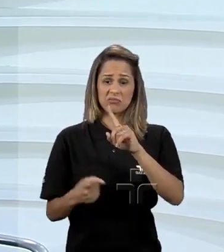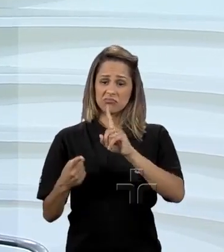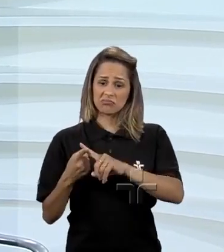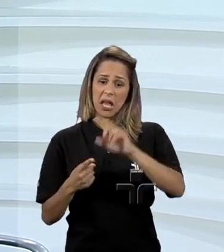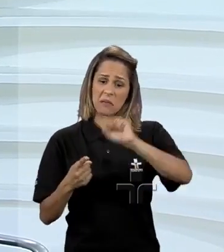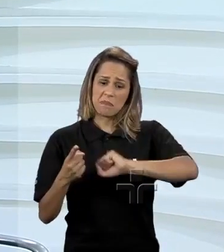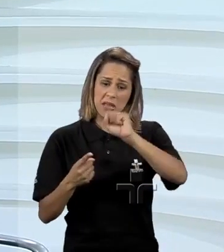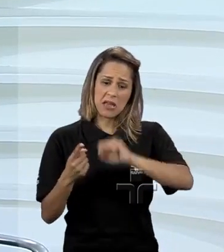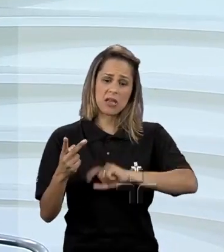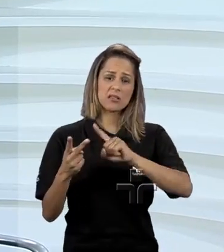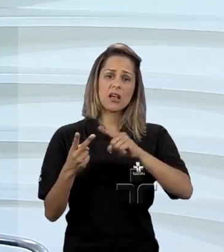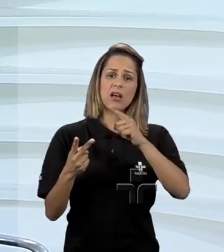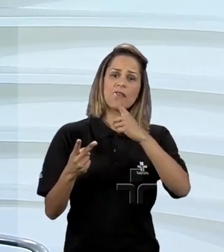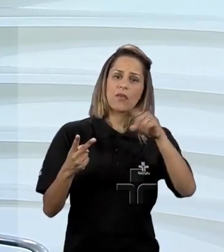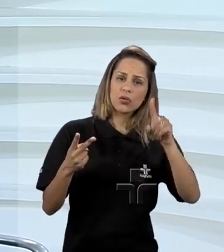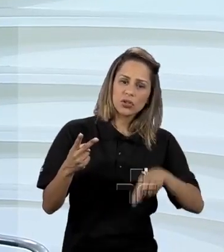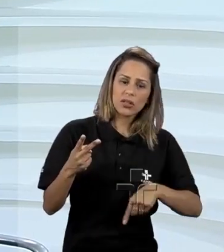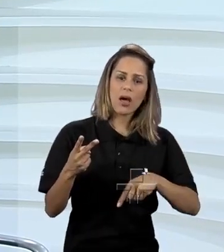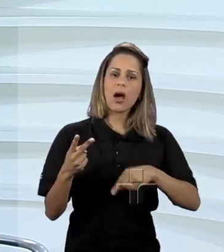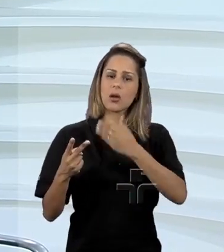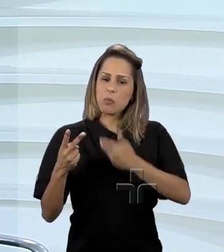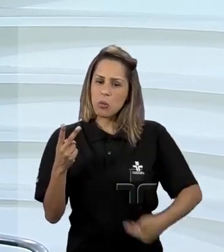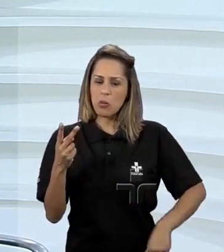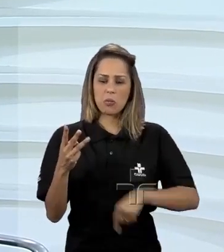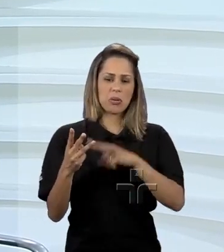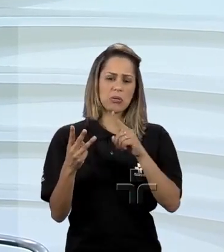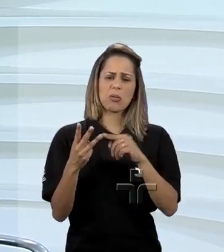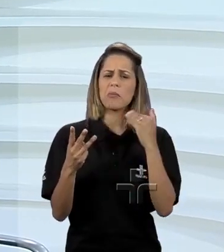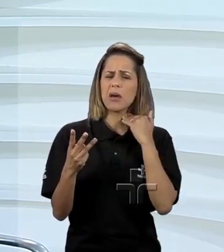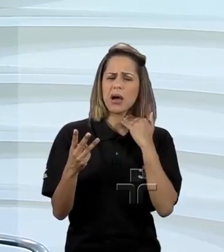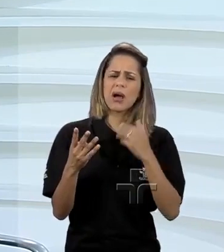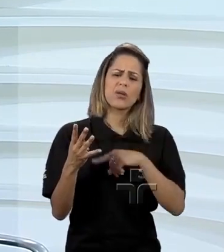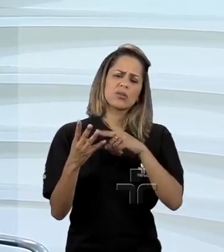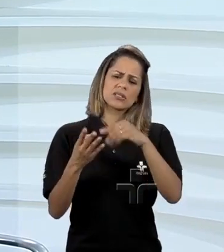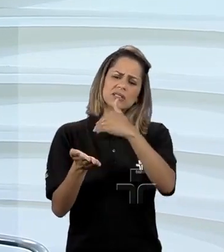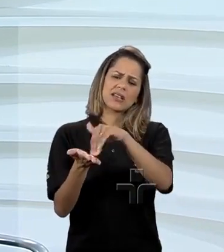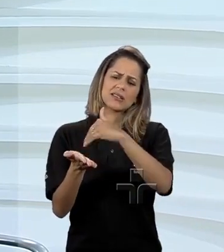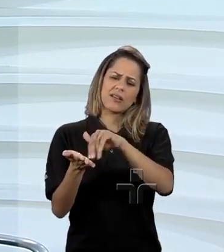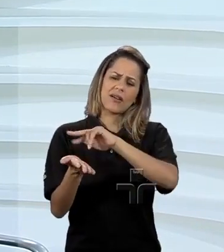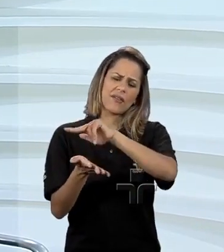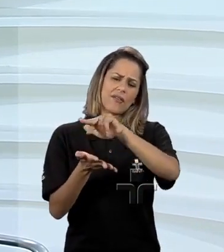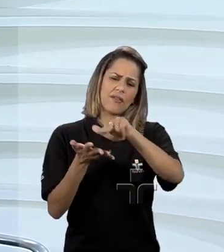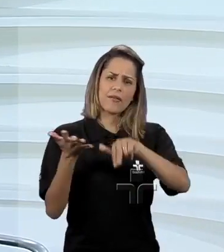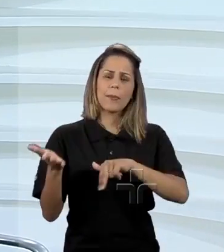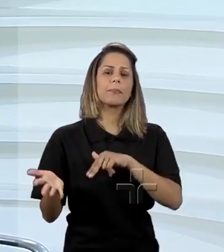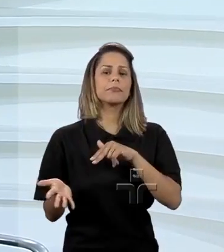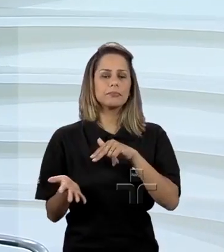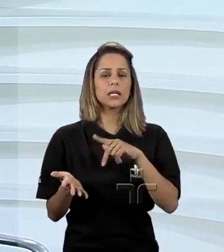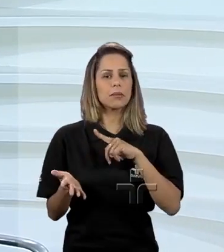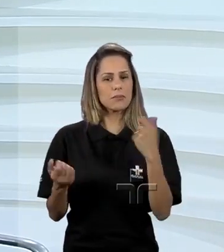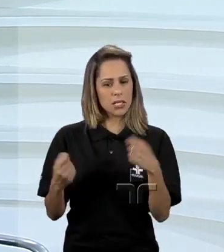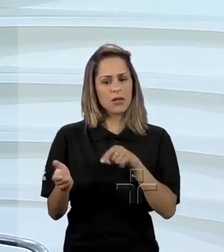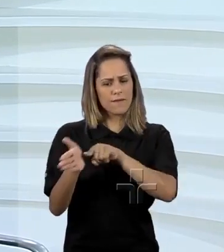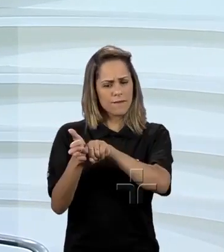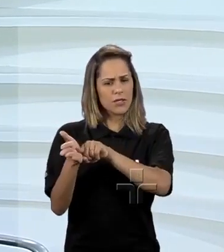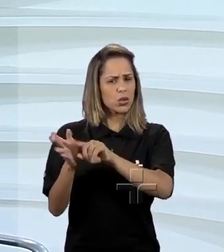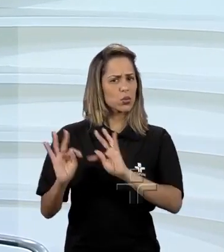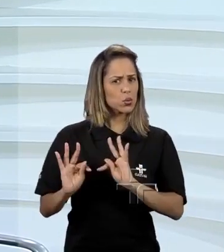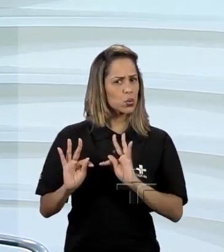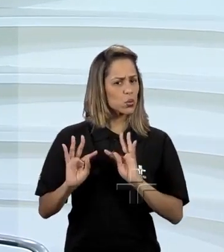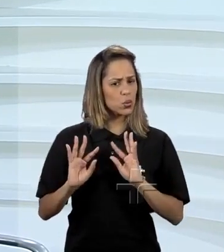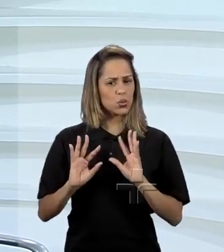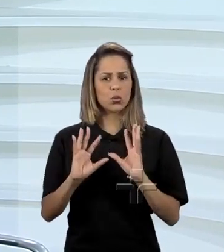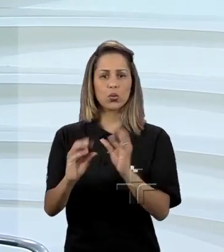pessoas qualificadas, ocupantes de secretaria ou em funções diretivas de empresas, investigar. E se as